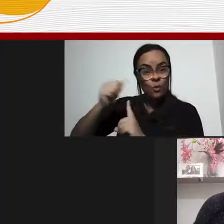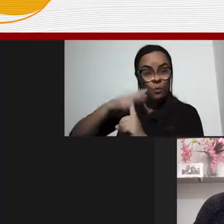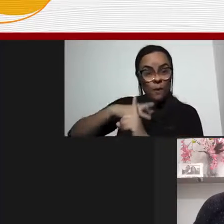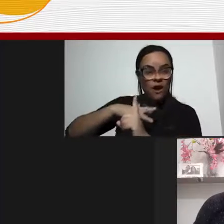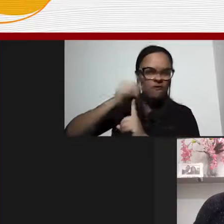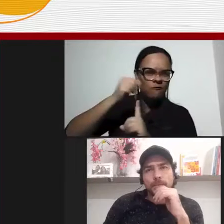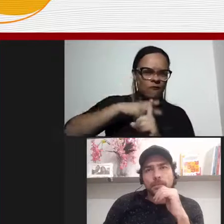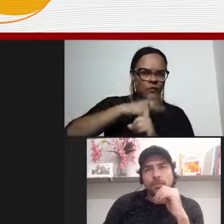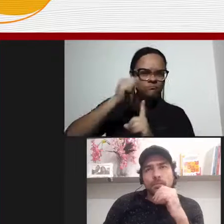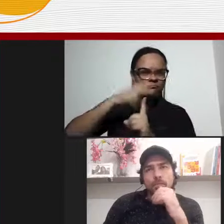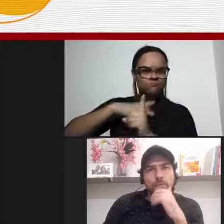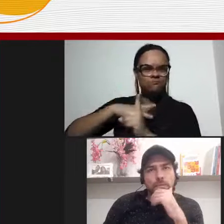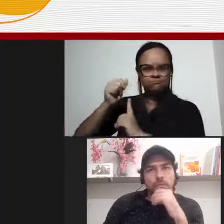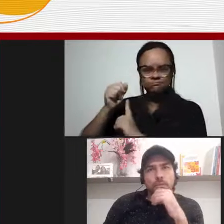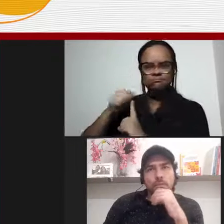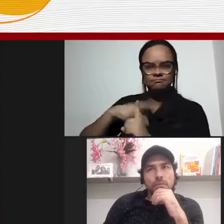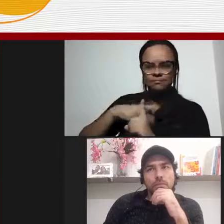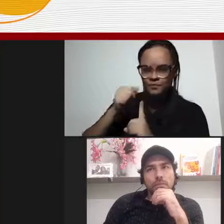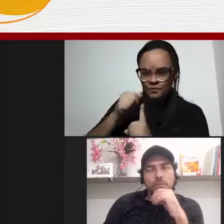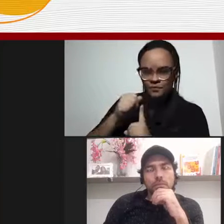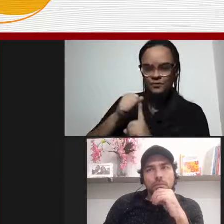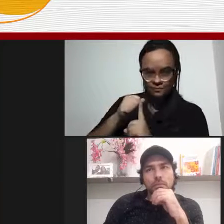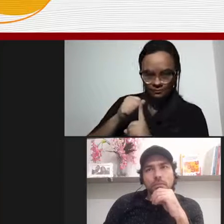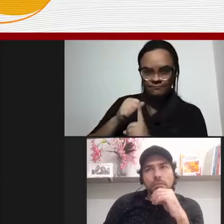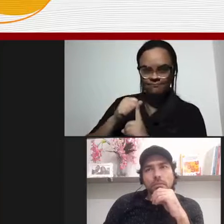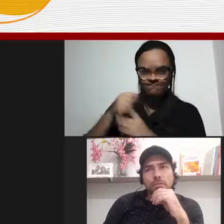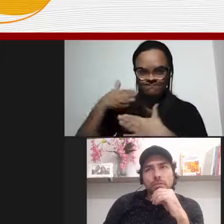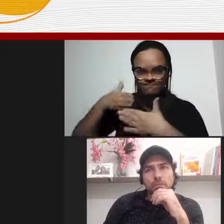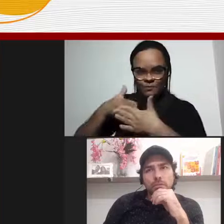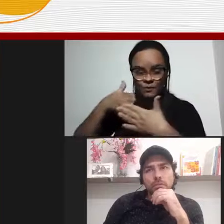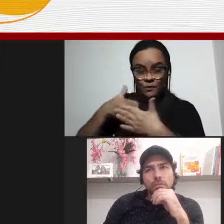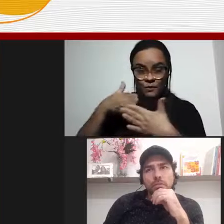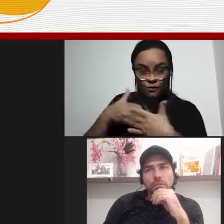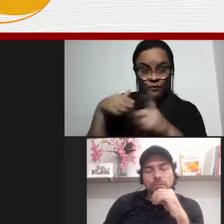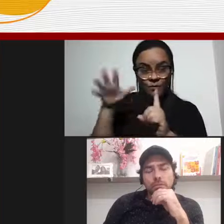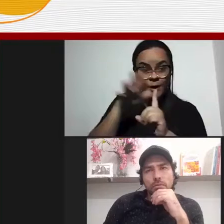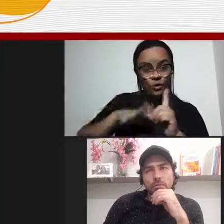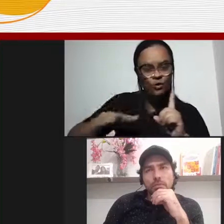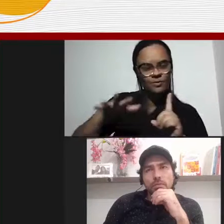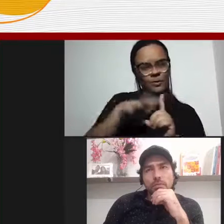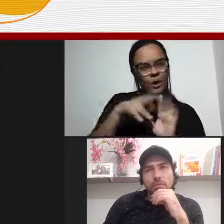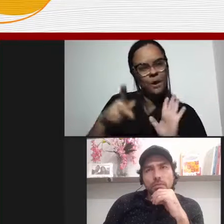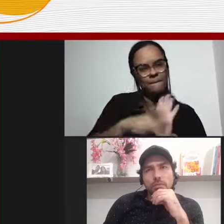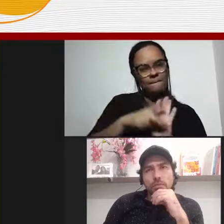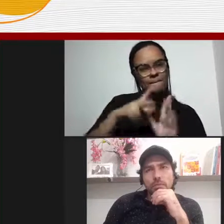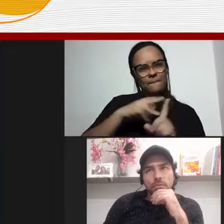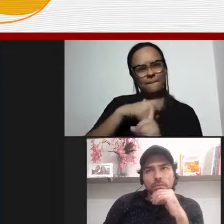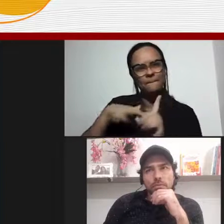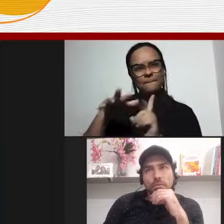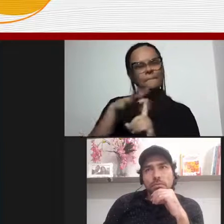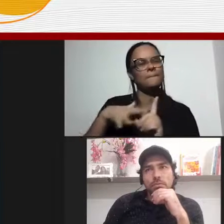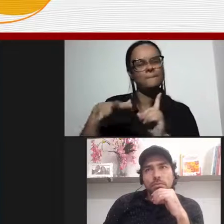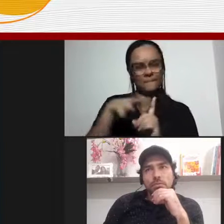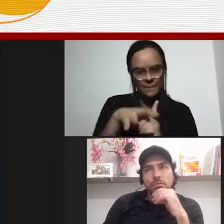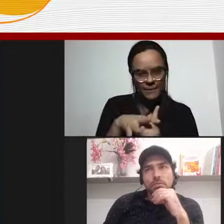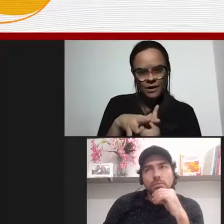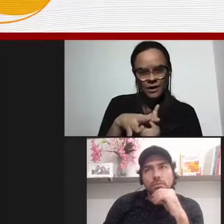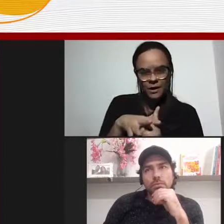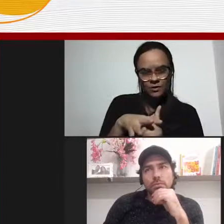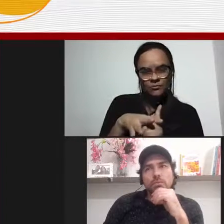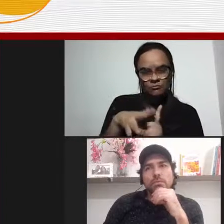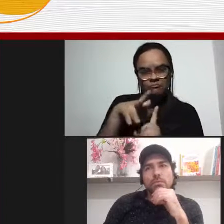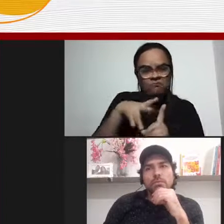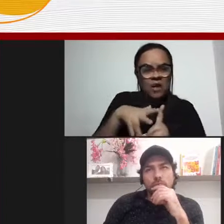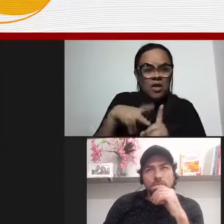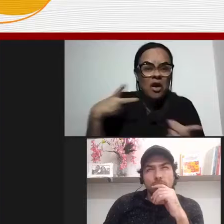eu, vencemos as barreiras da sociedade. Quanto ele, como eu, éramos improváveis para